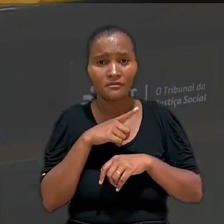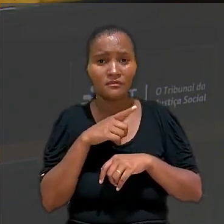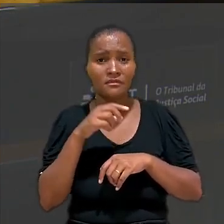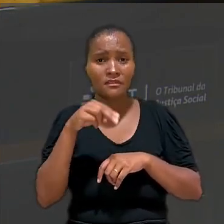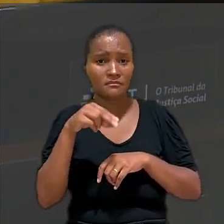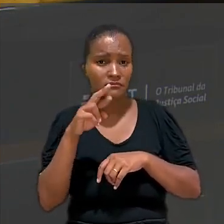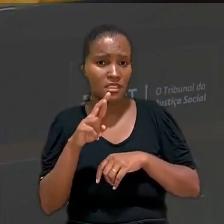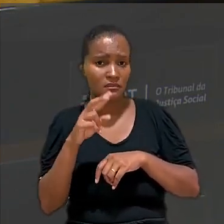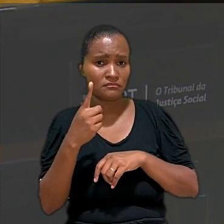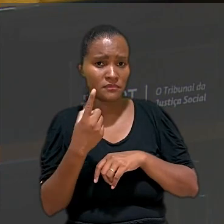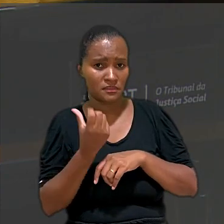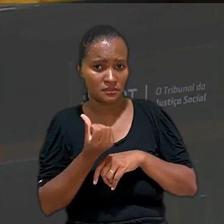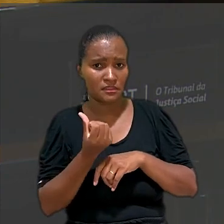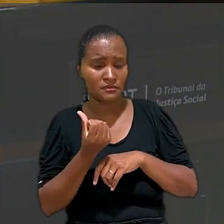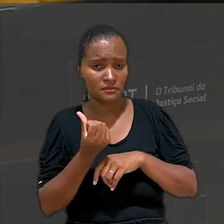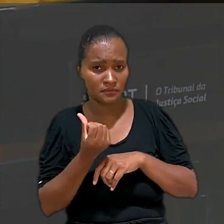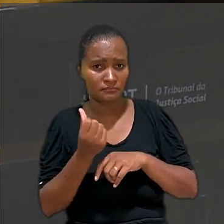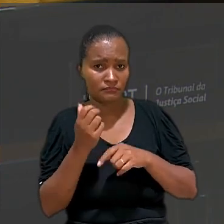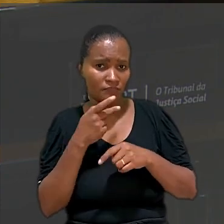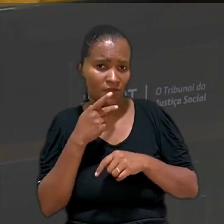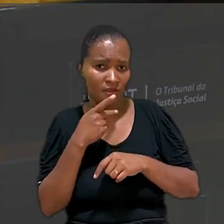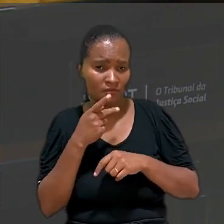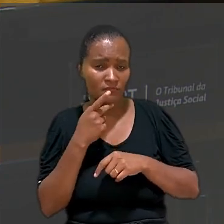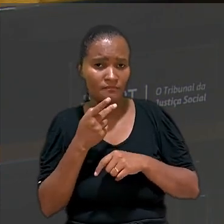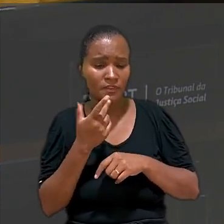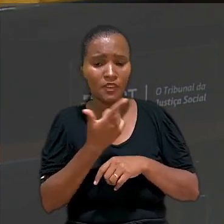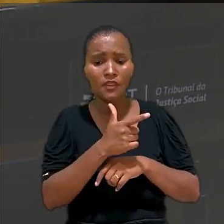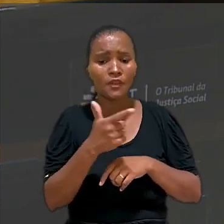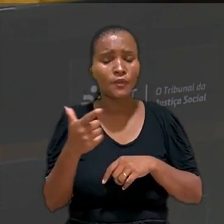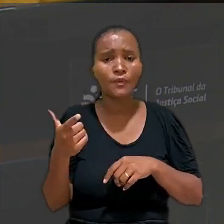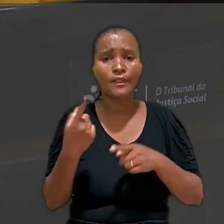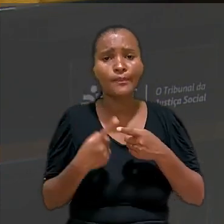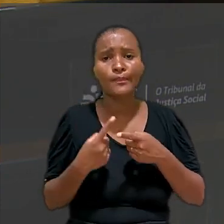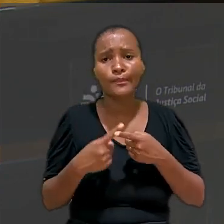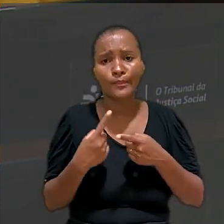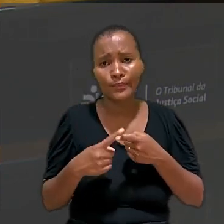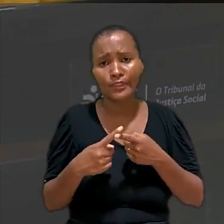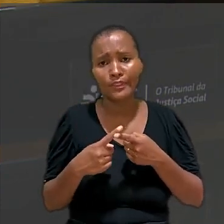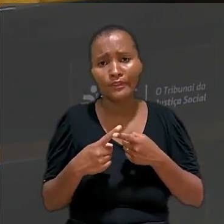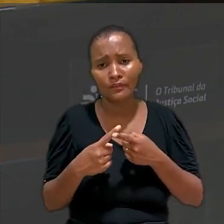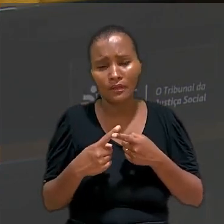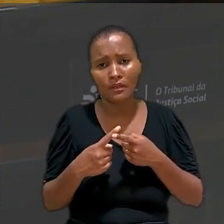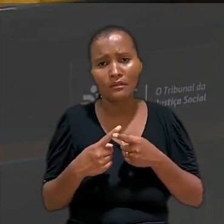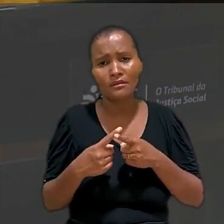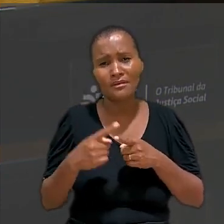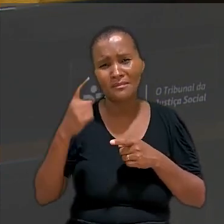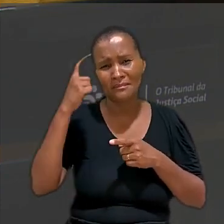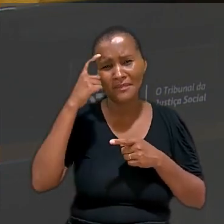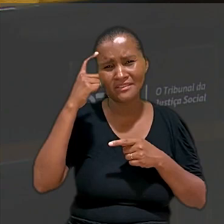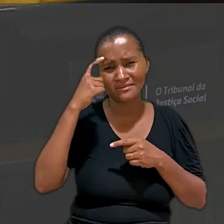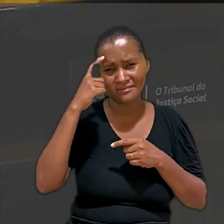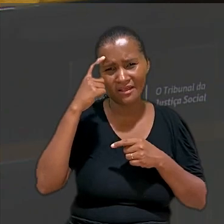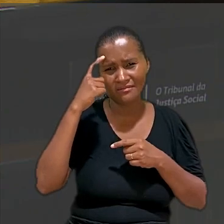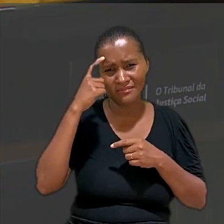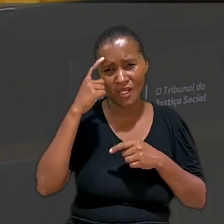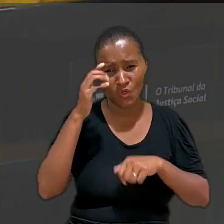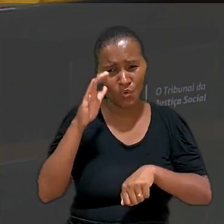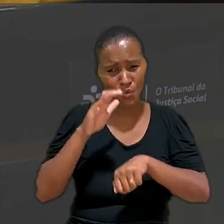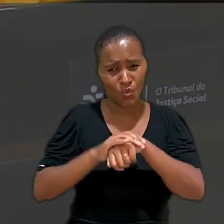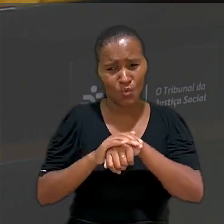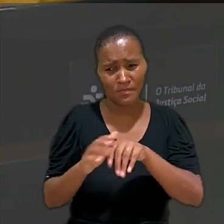assim classificada na R16, não há por que se cogitar de